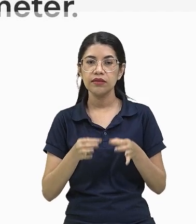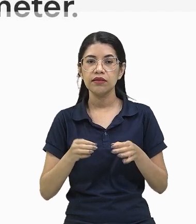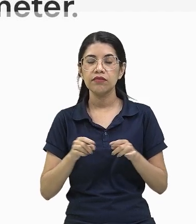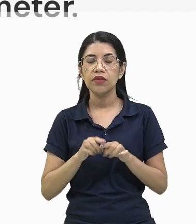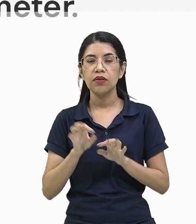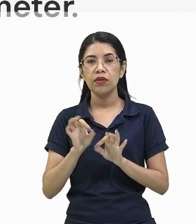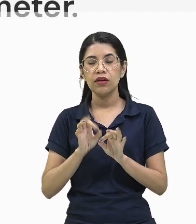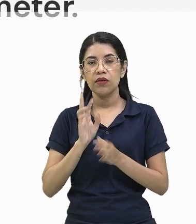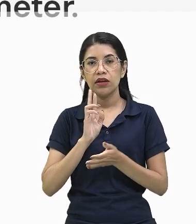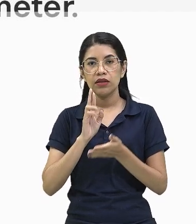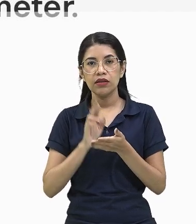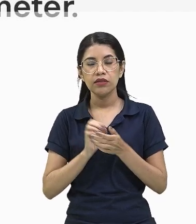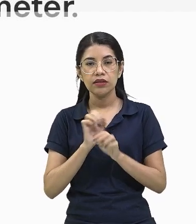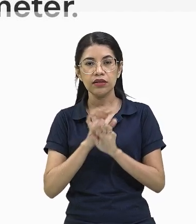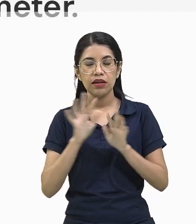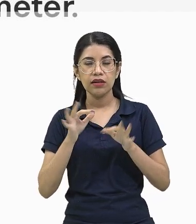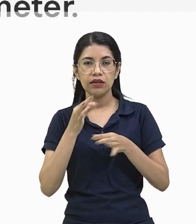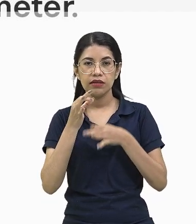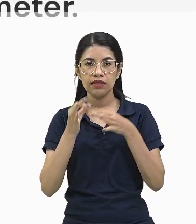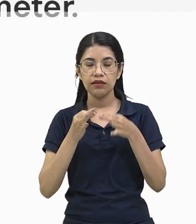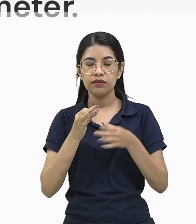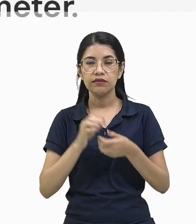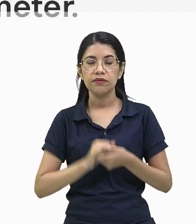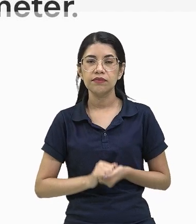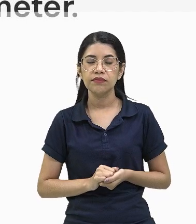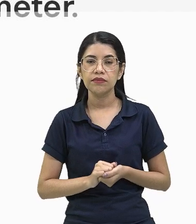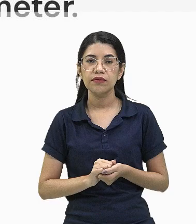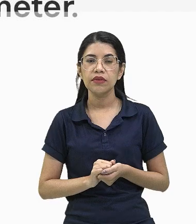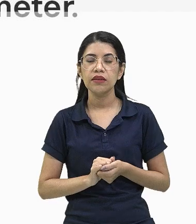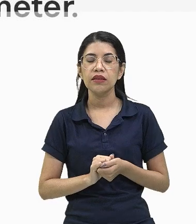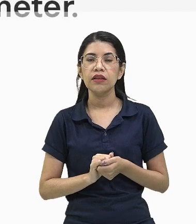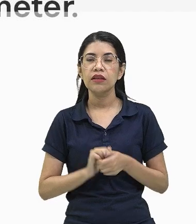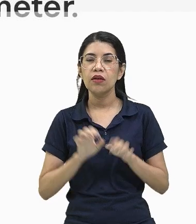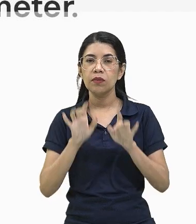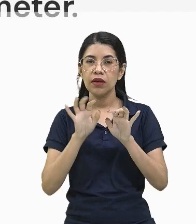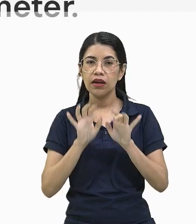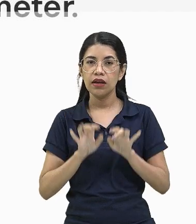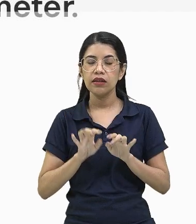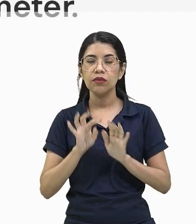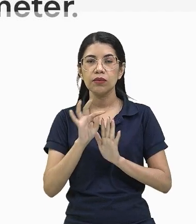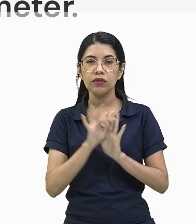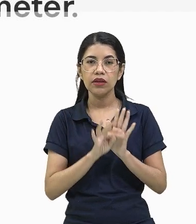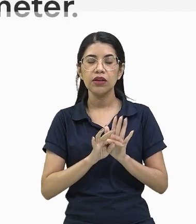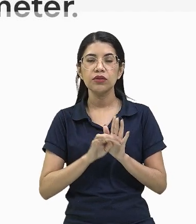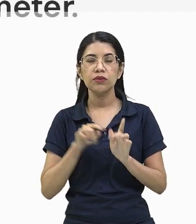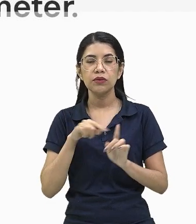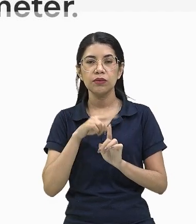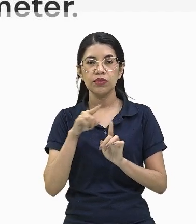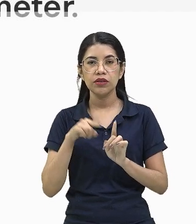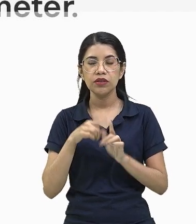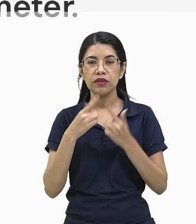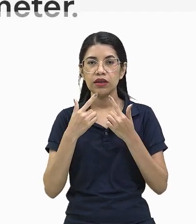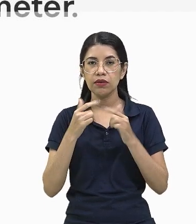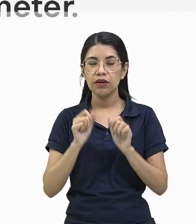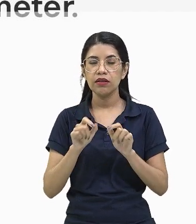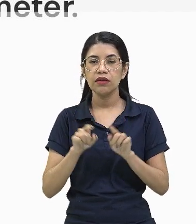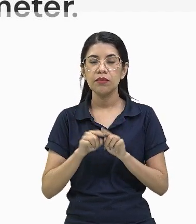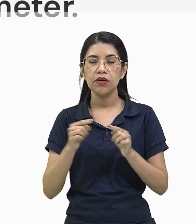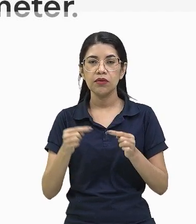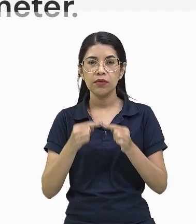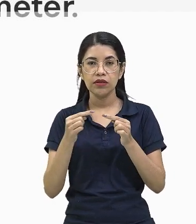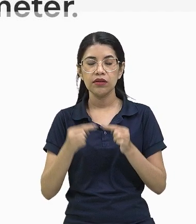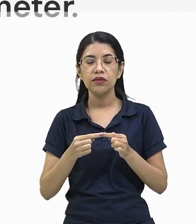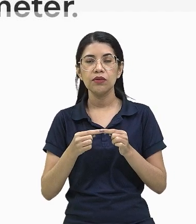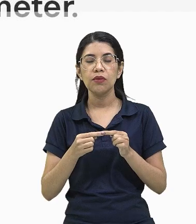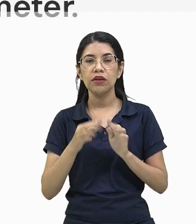com clareza e análise crítica. Quinto, redija com linguagem objetiva, coesa e adequada às normas técnicas.